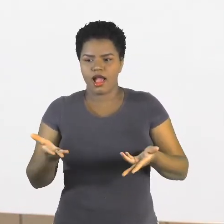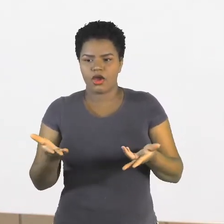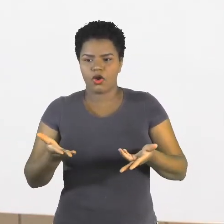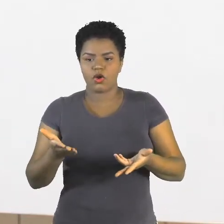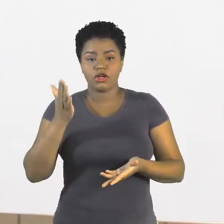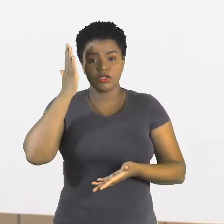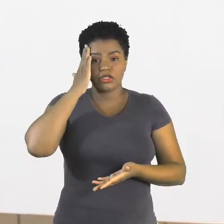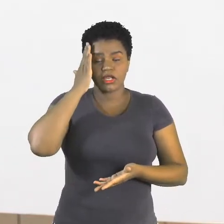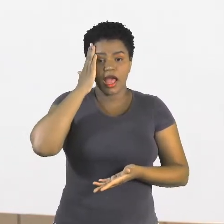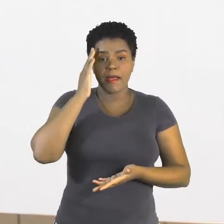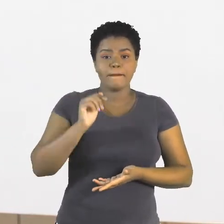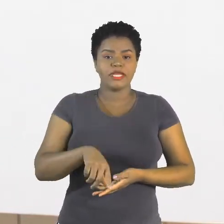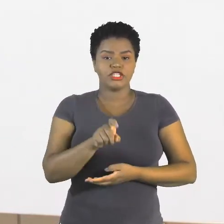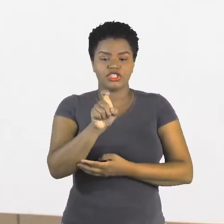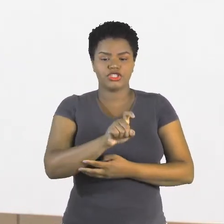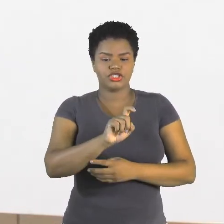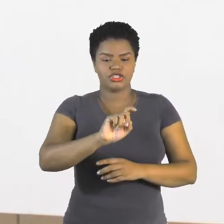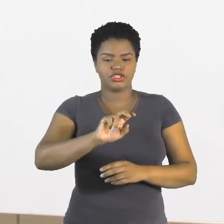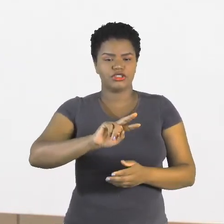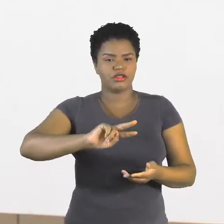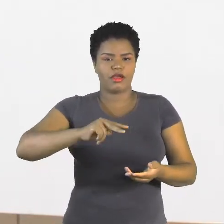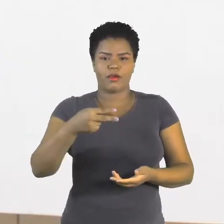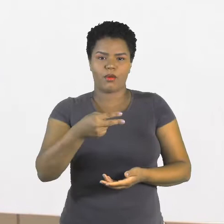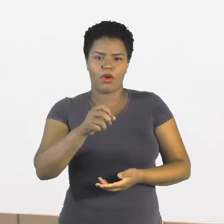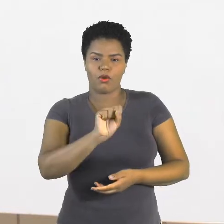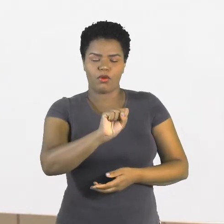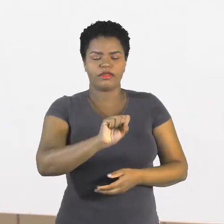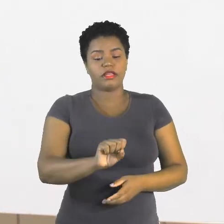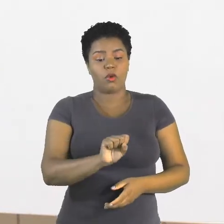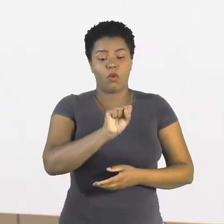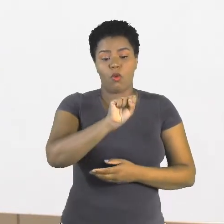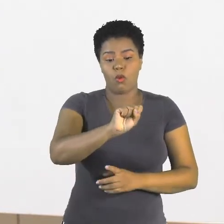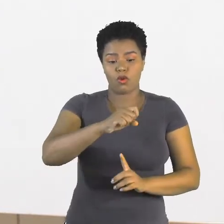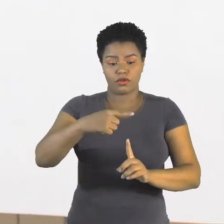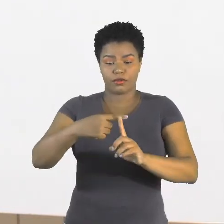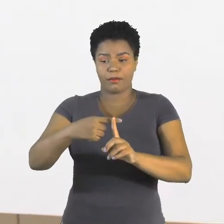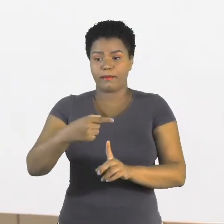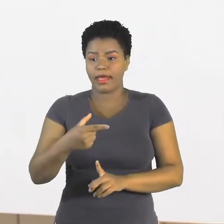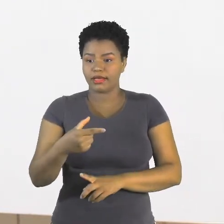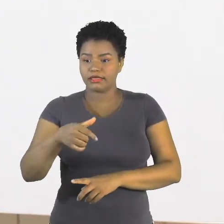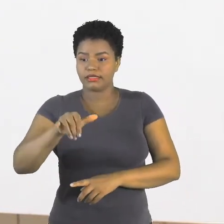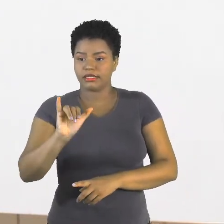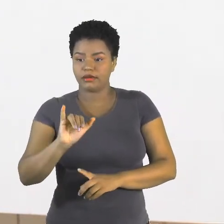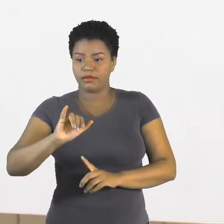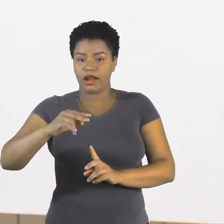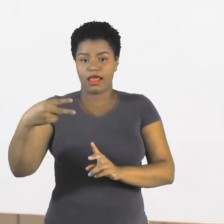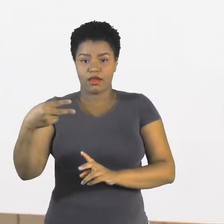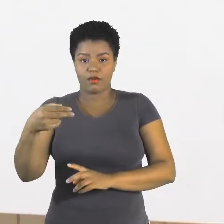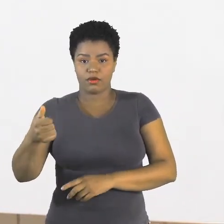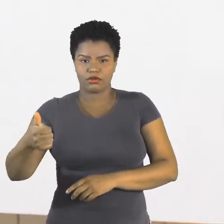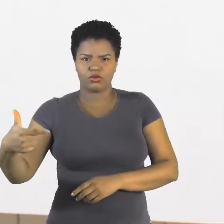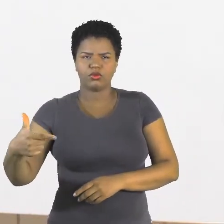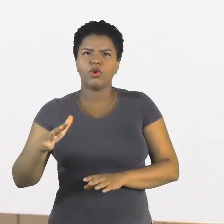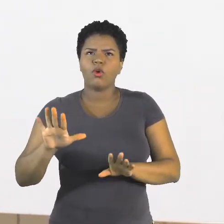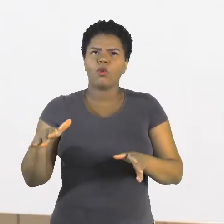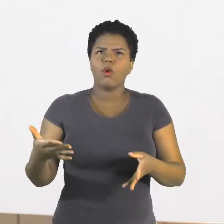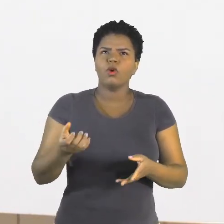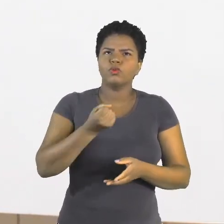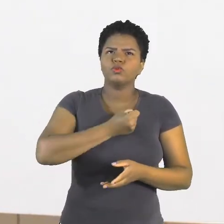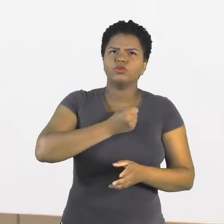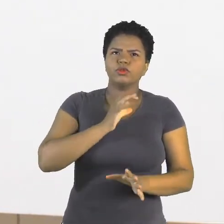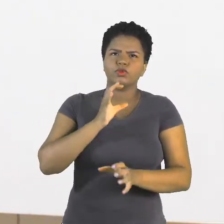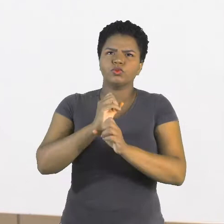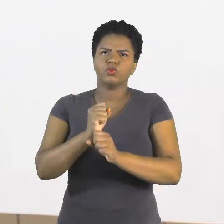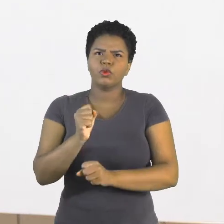vai ficar 8 mais y, que é igual a 12. Que número eu somo com 8, que dá